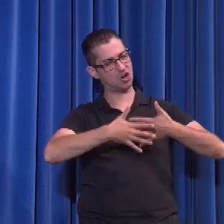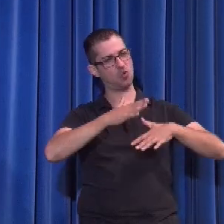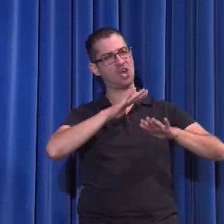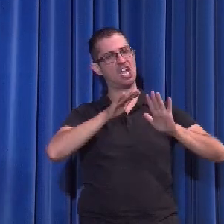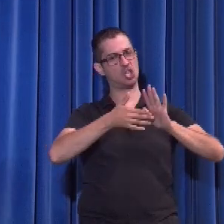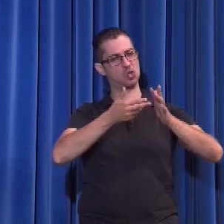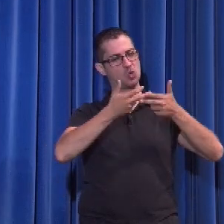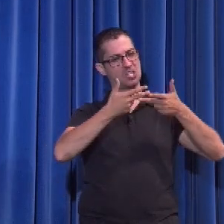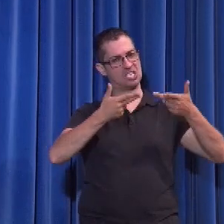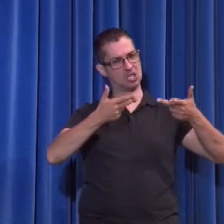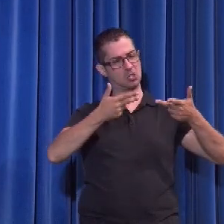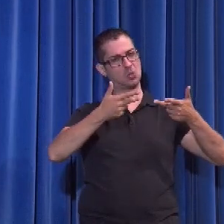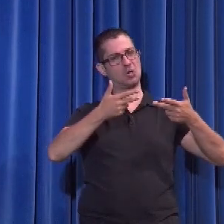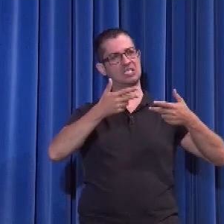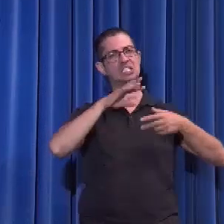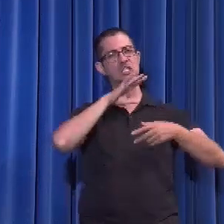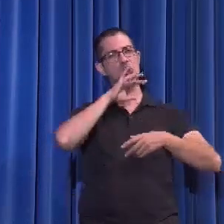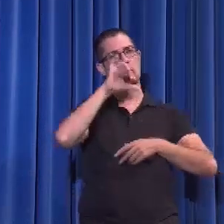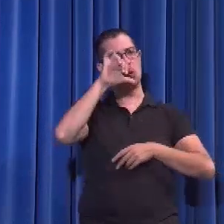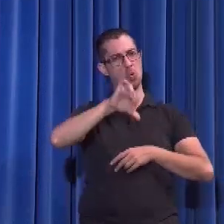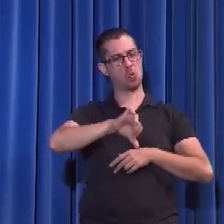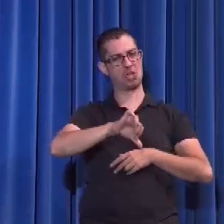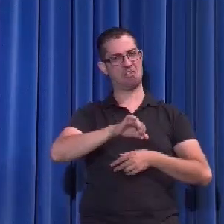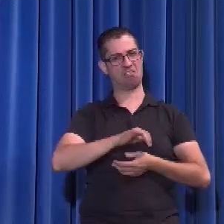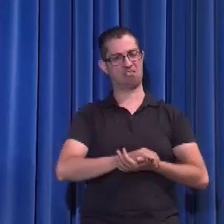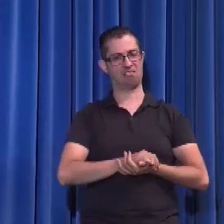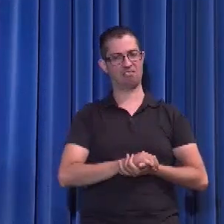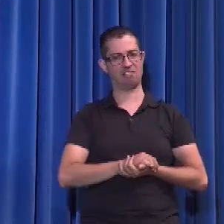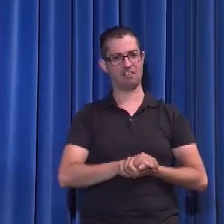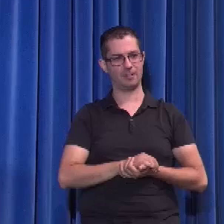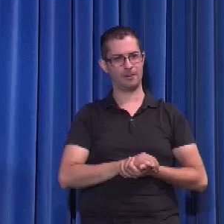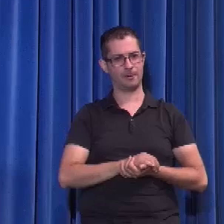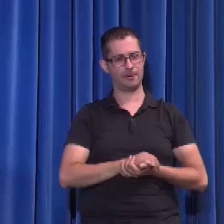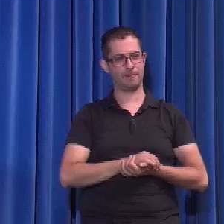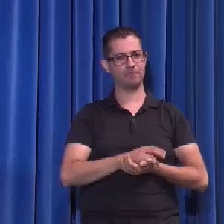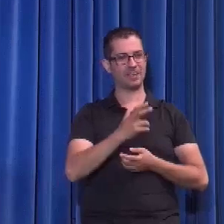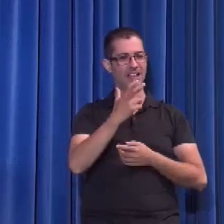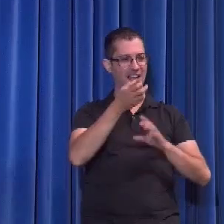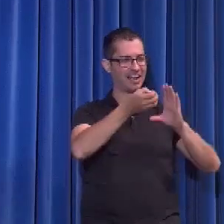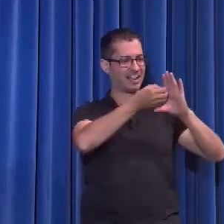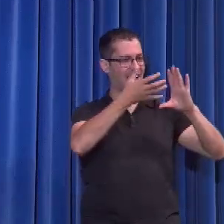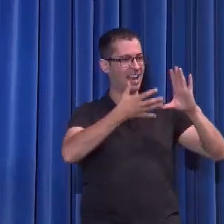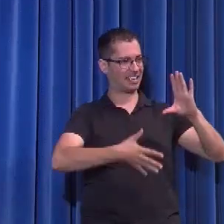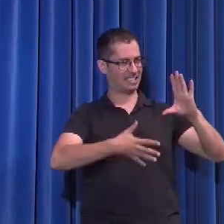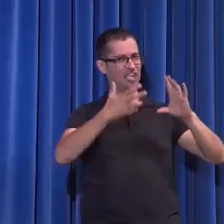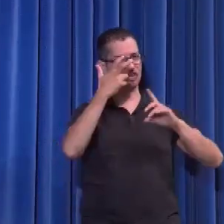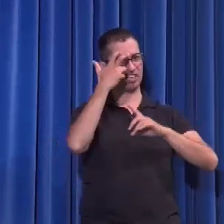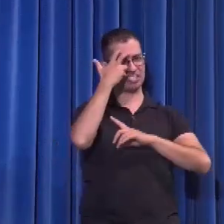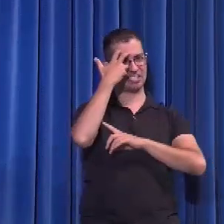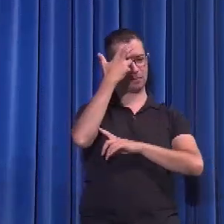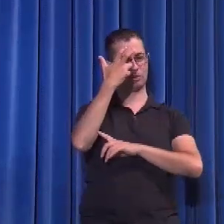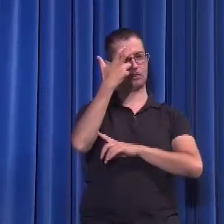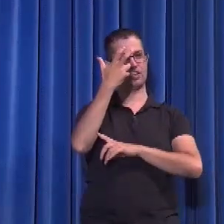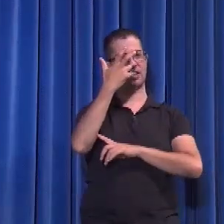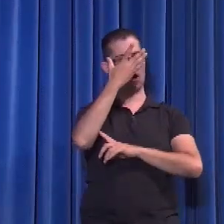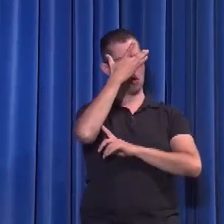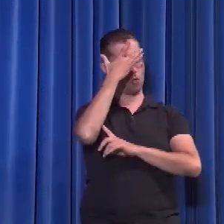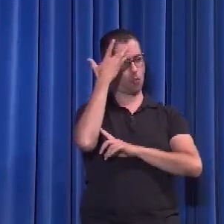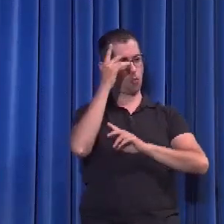coisas ruins. A característica da sabedoria humana é que ela aponta para si mesmo.